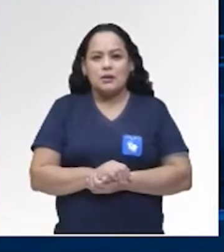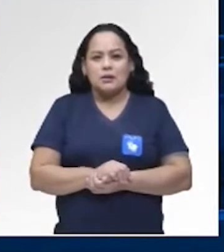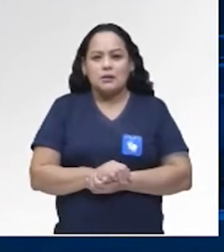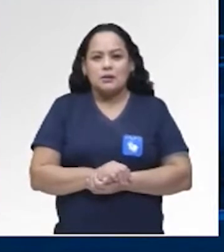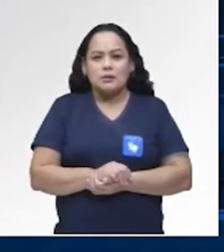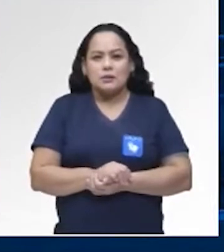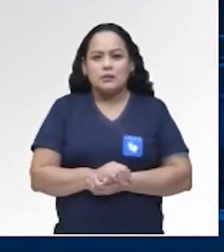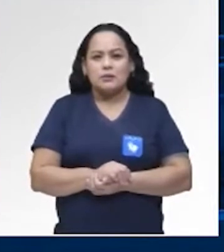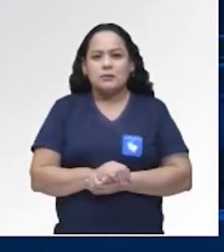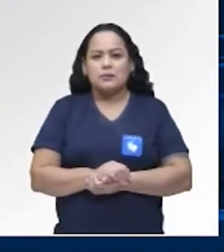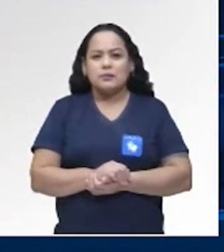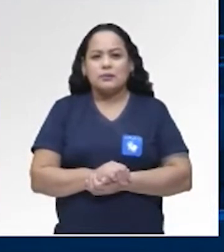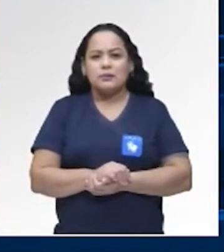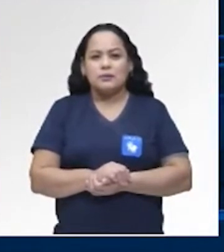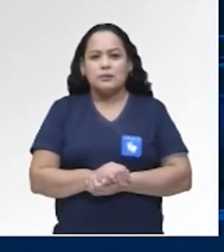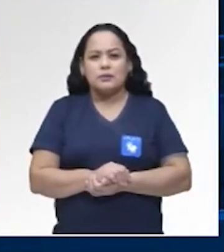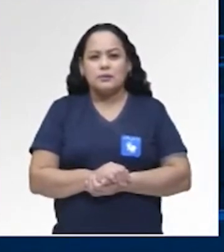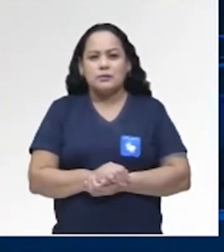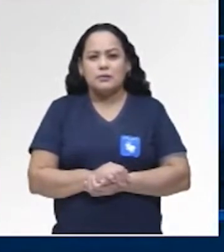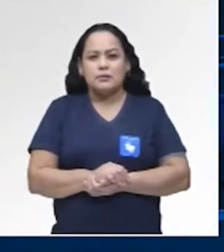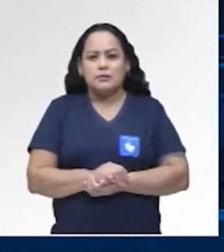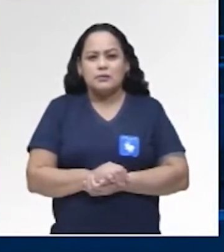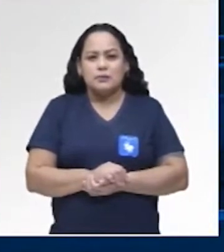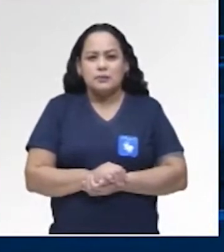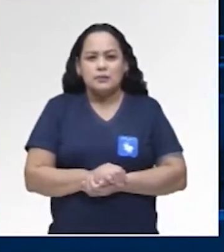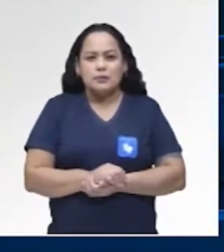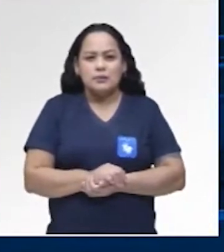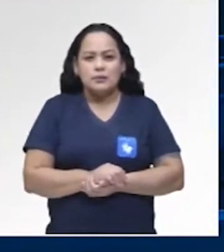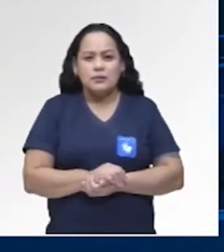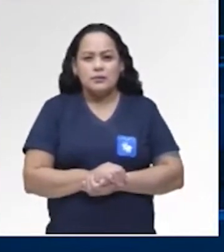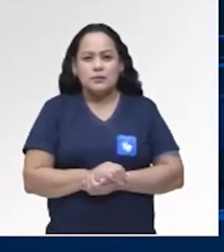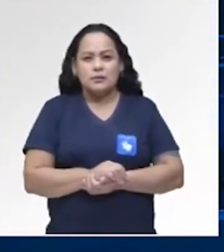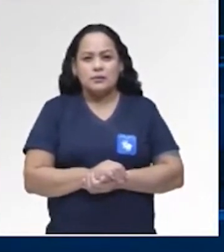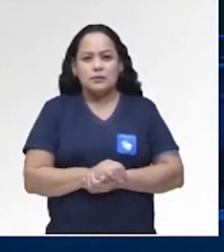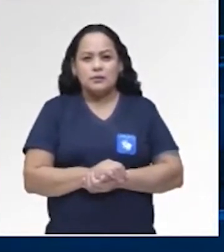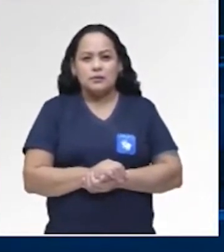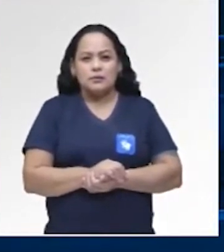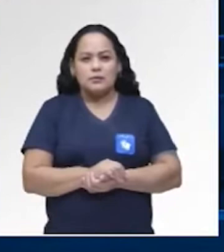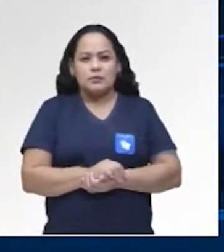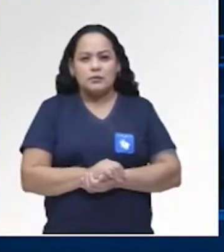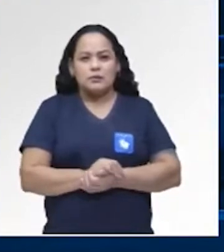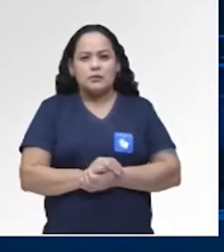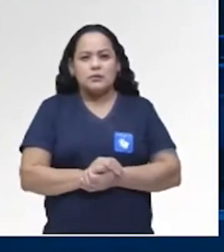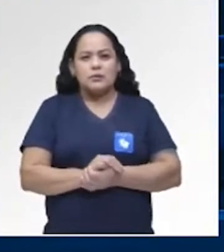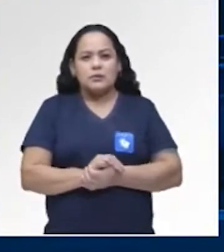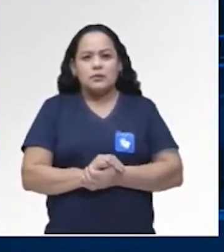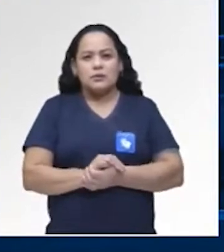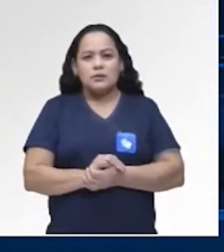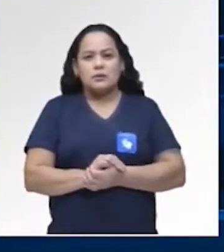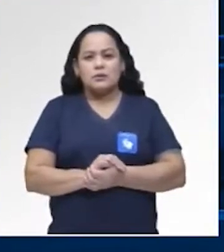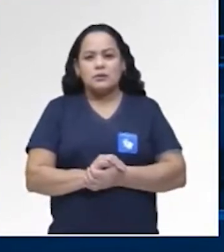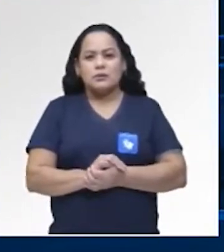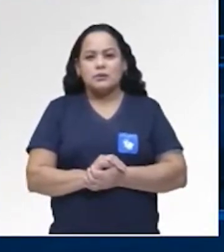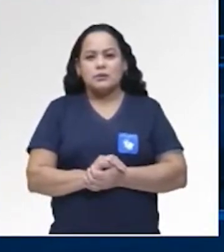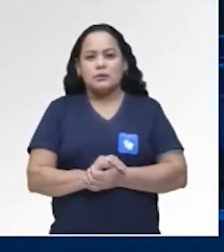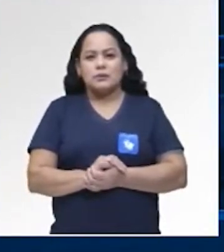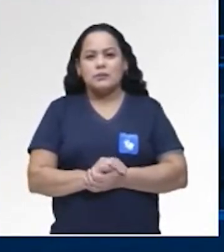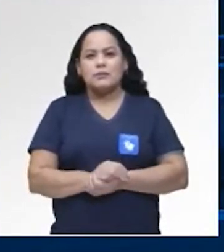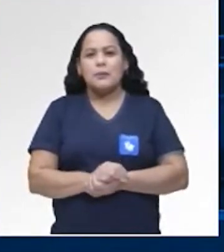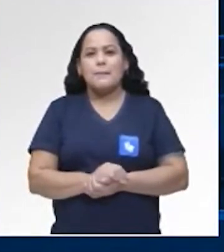stop studying? No way. I decided to wait until next year. All my family is going to live with